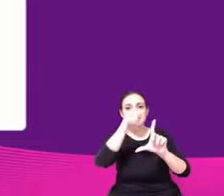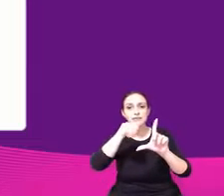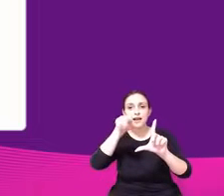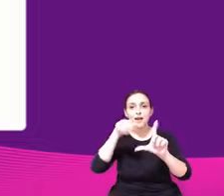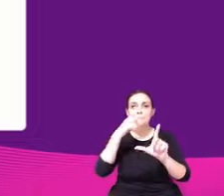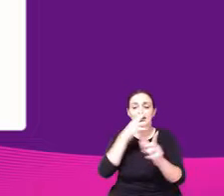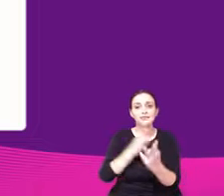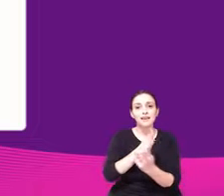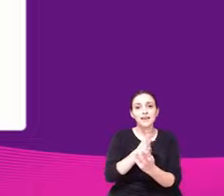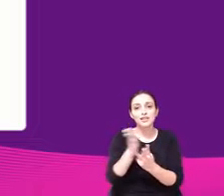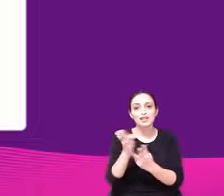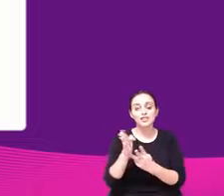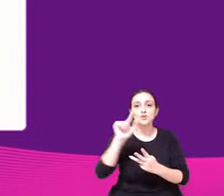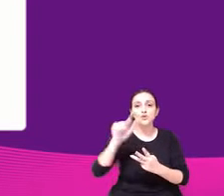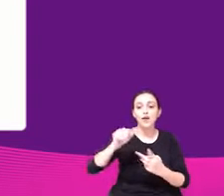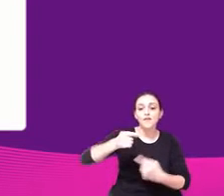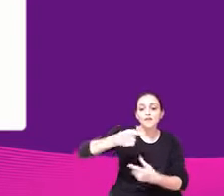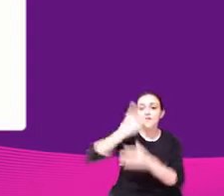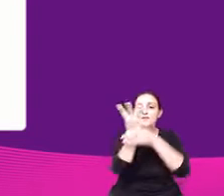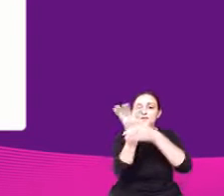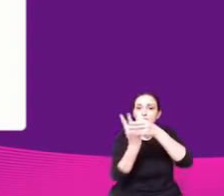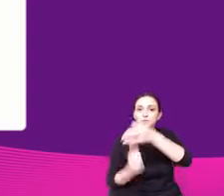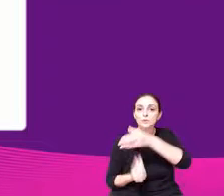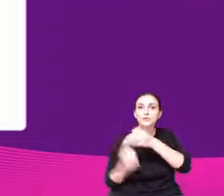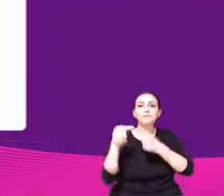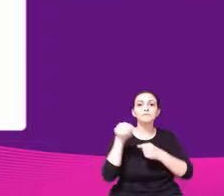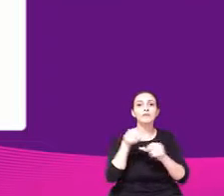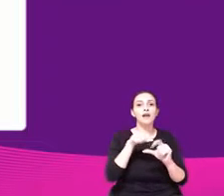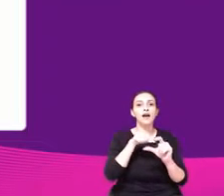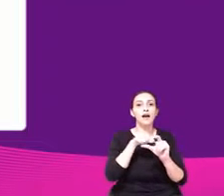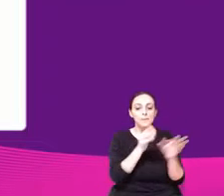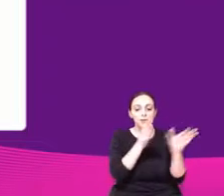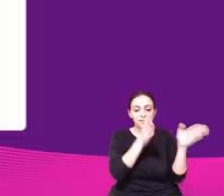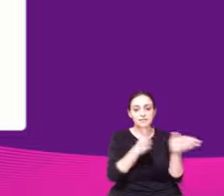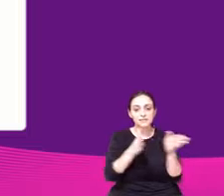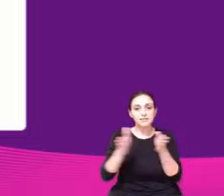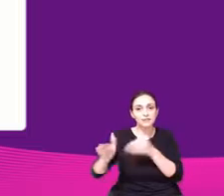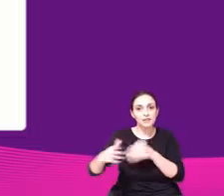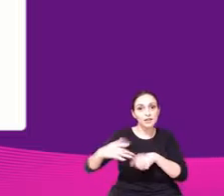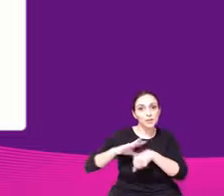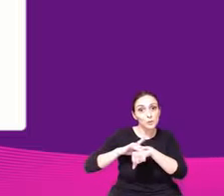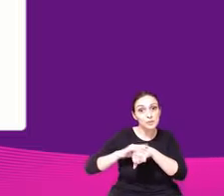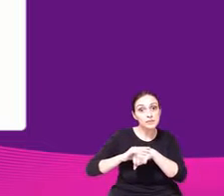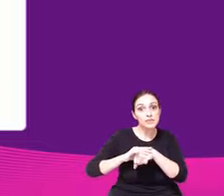taxa de filtração glomerular, dividindo o paciente nos estágios da doença, estratificados